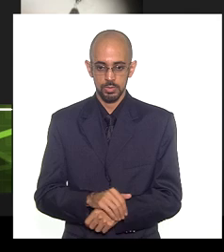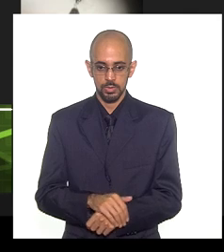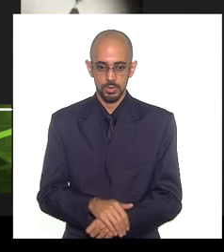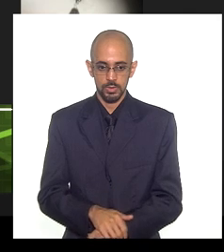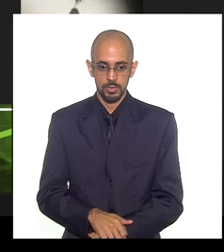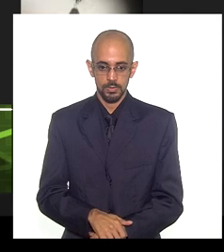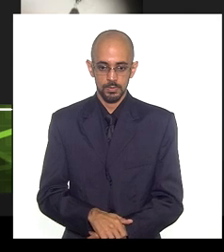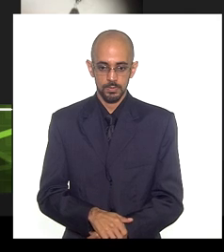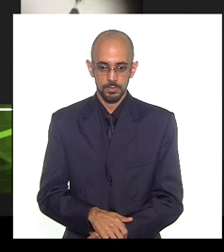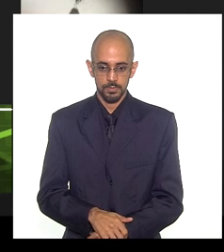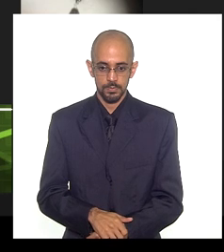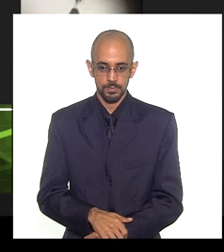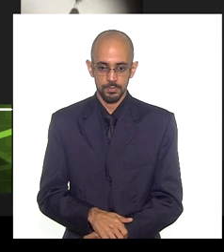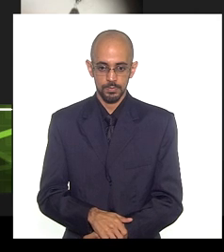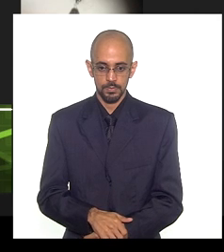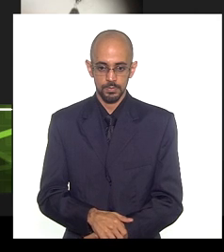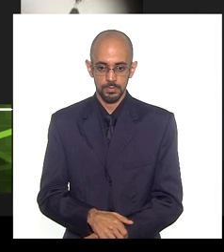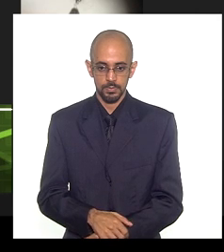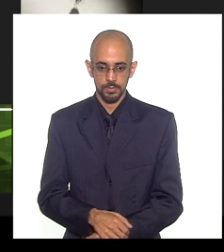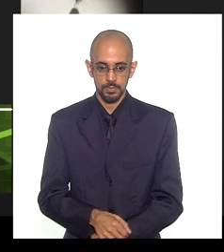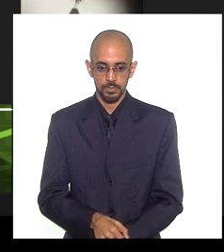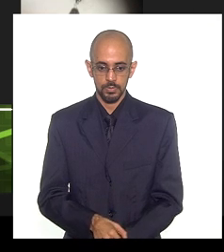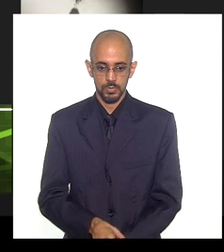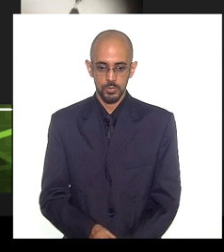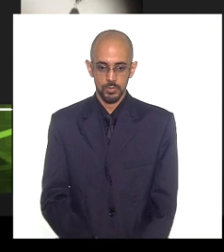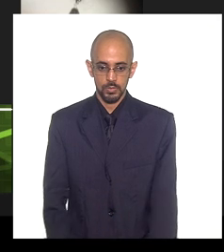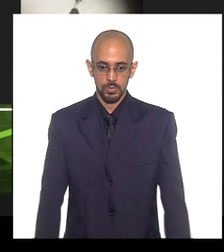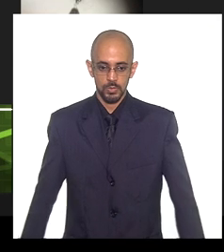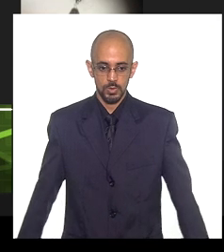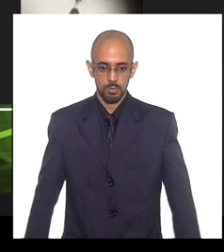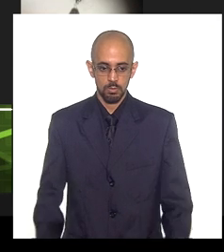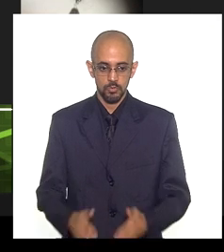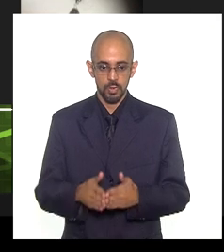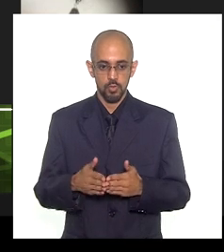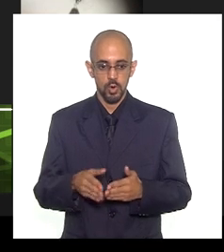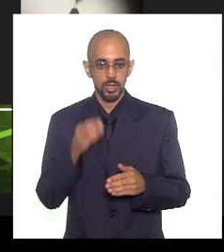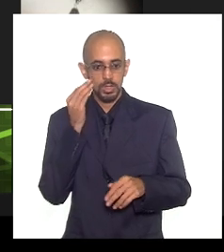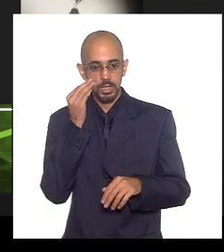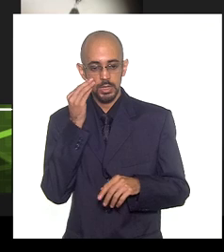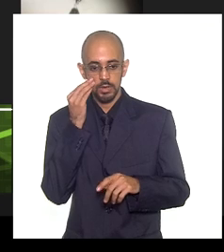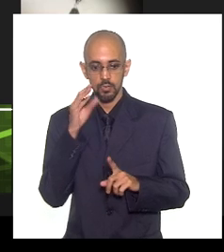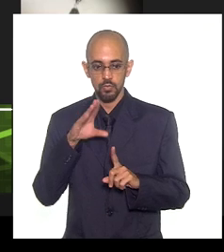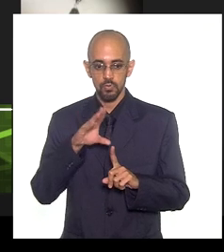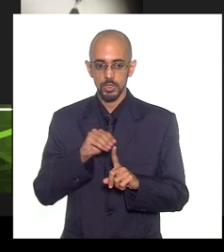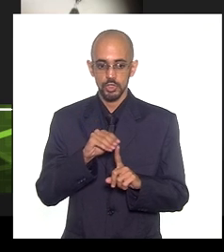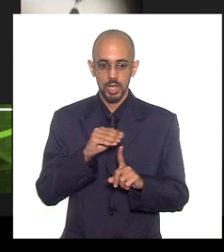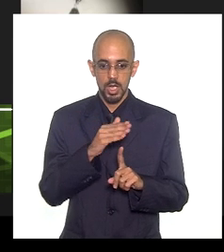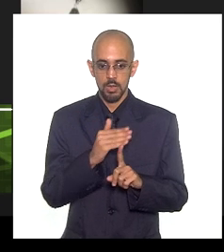9459 o microfone da professora Maria Tereza avance por favor 3475